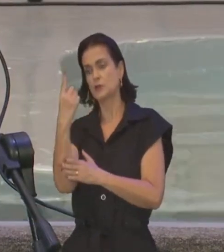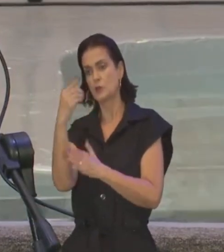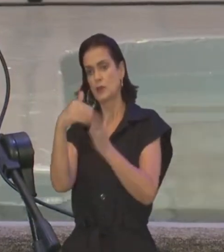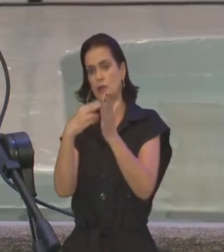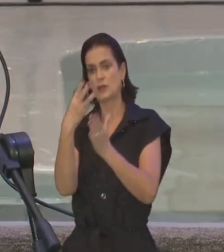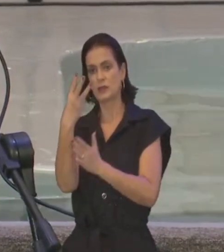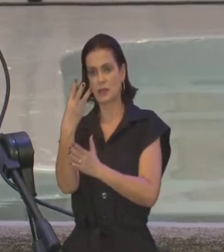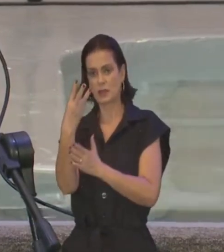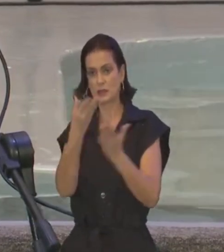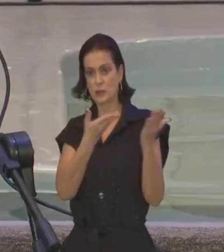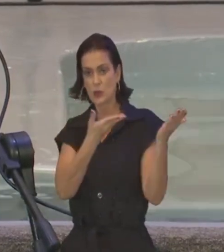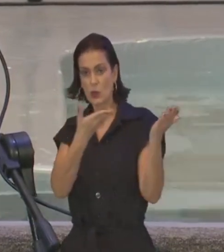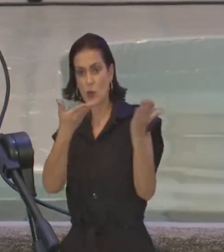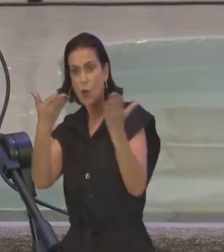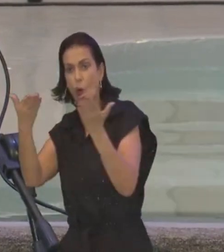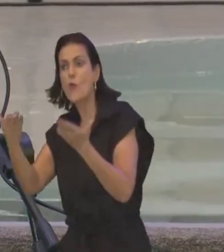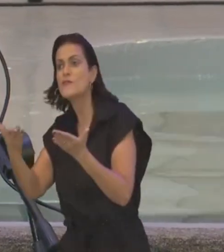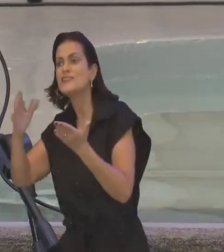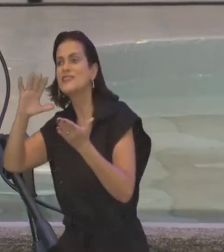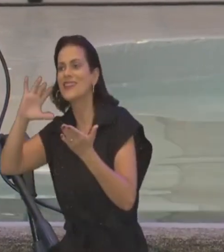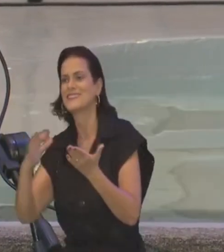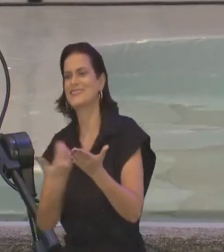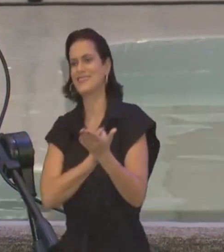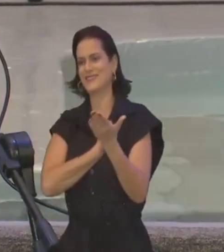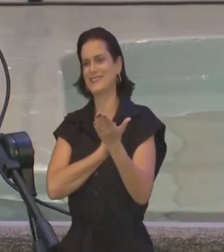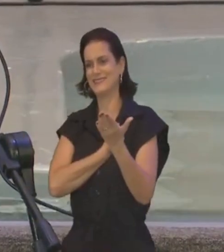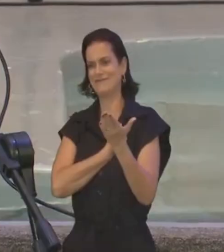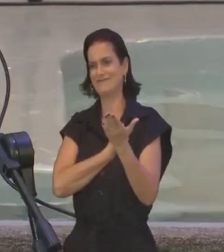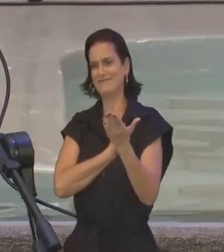3, convite à salvação.